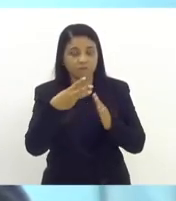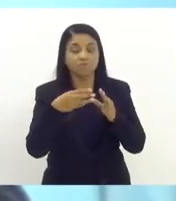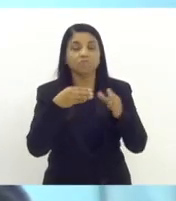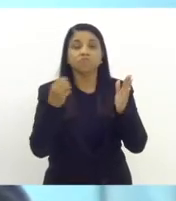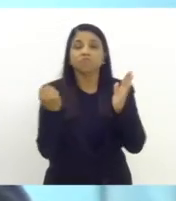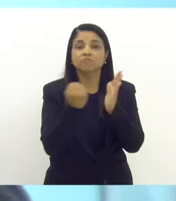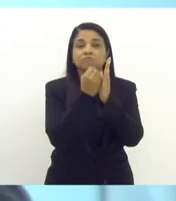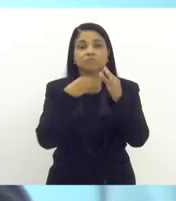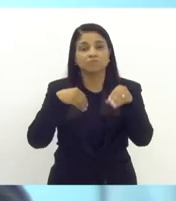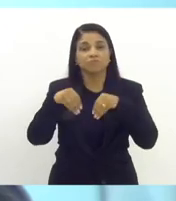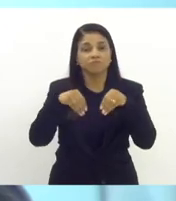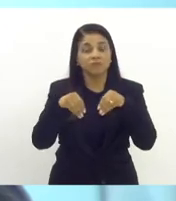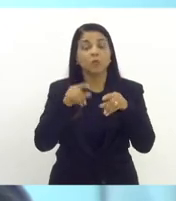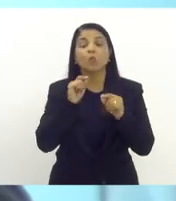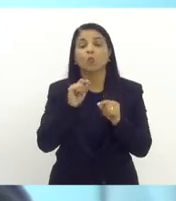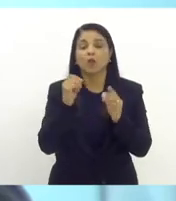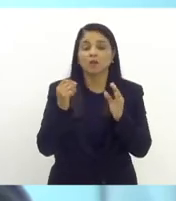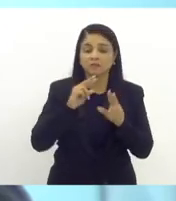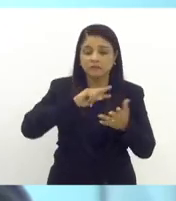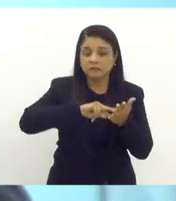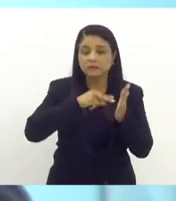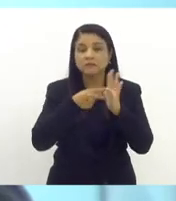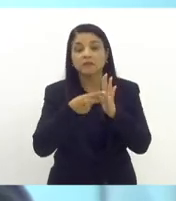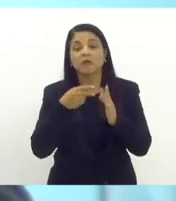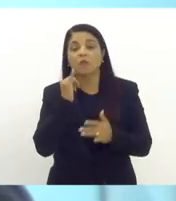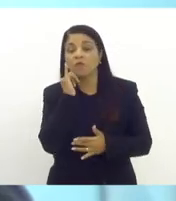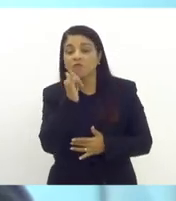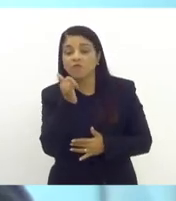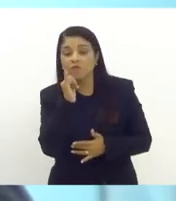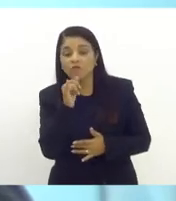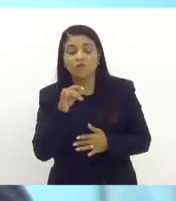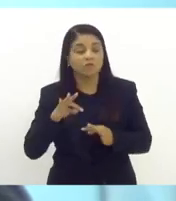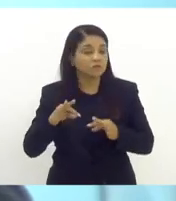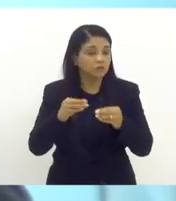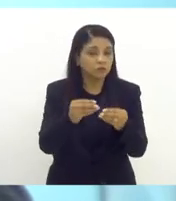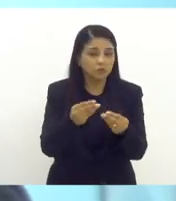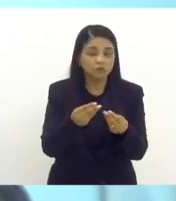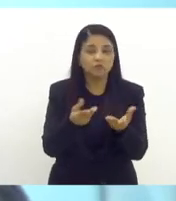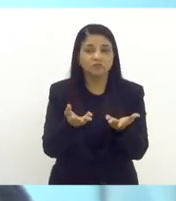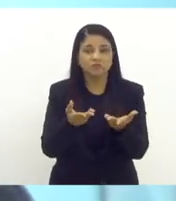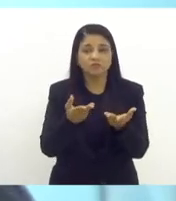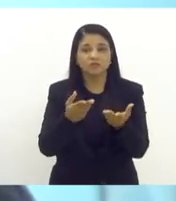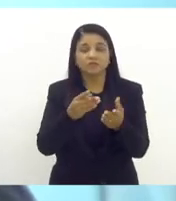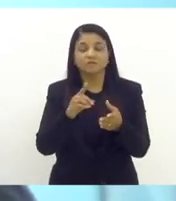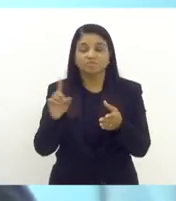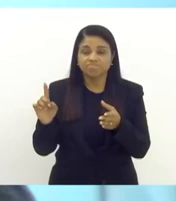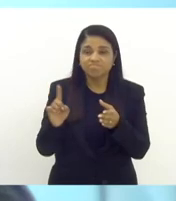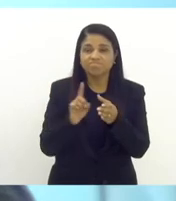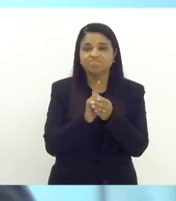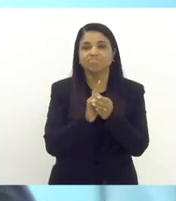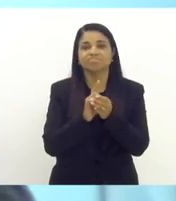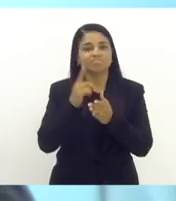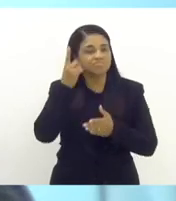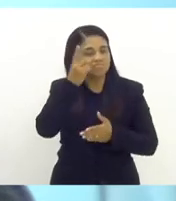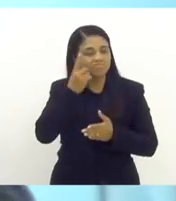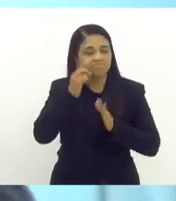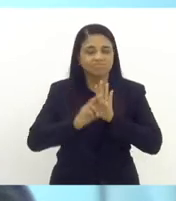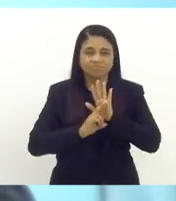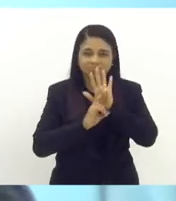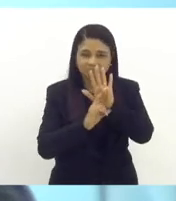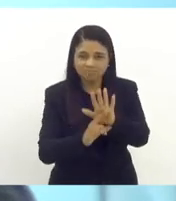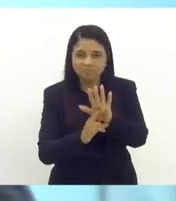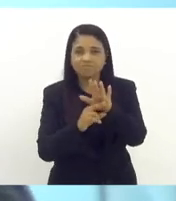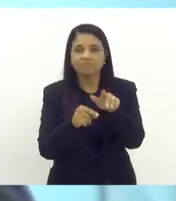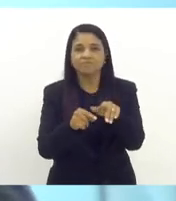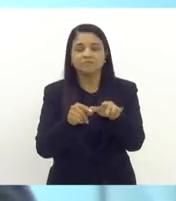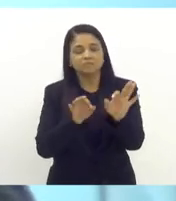hoje são as falas de vocês é o que vocês colocaram Para justamente a frente parlamentar ajeitar isso e conseguir